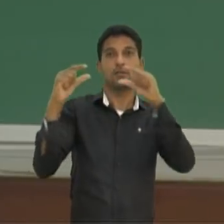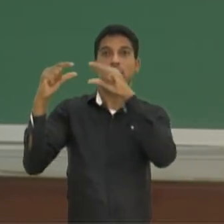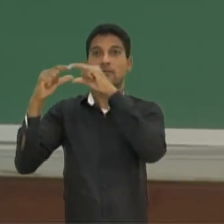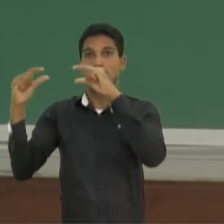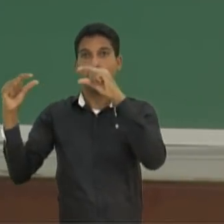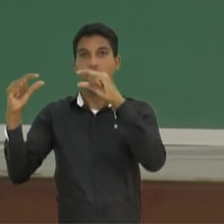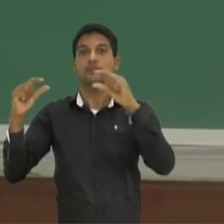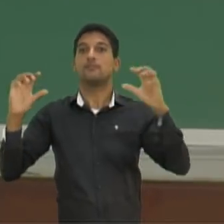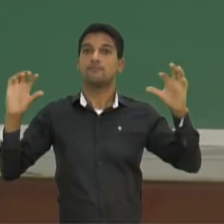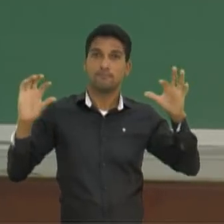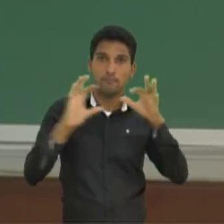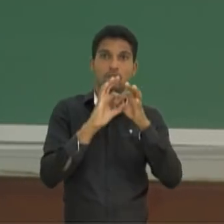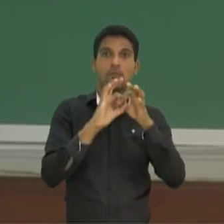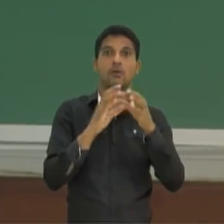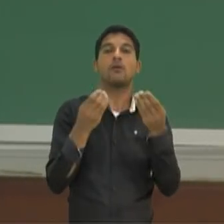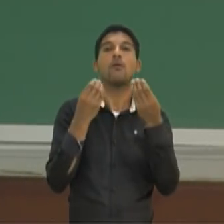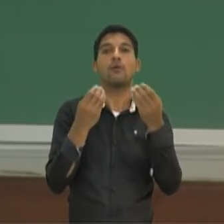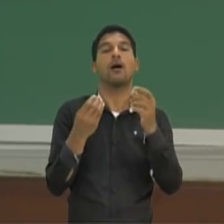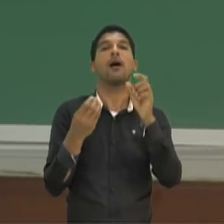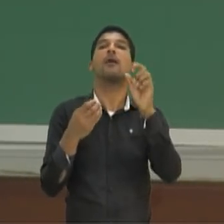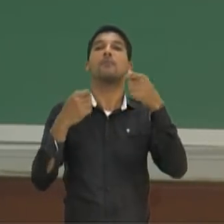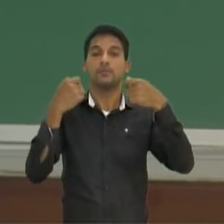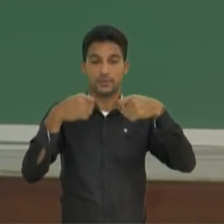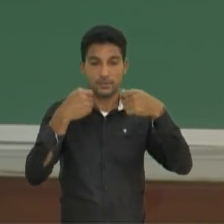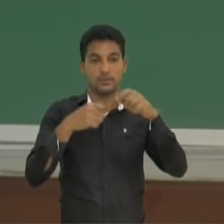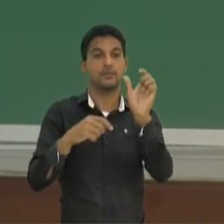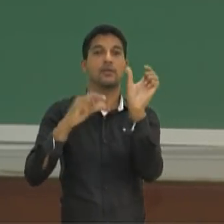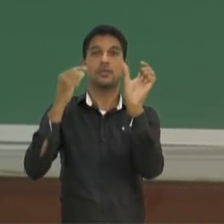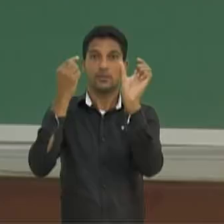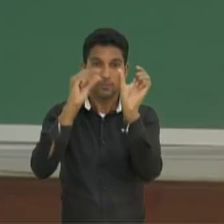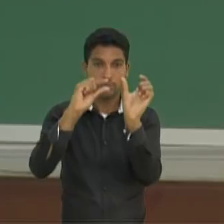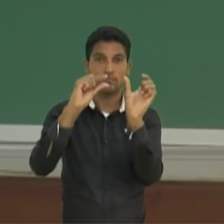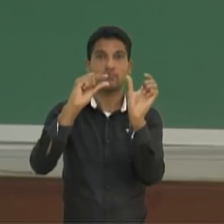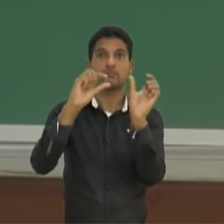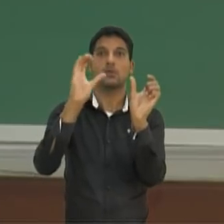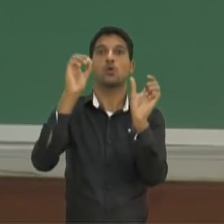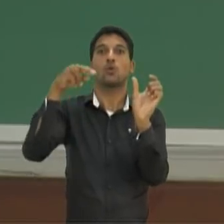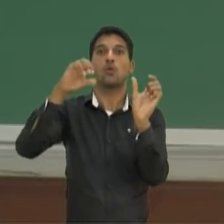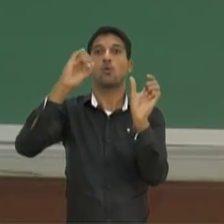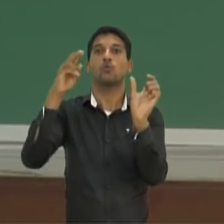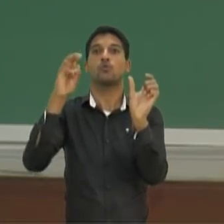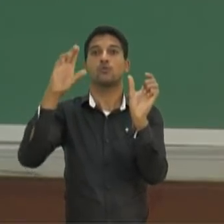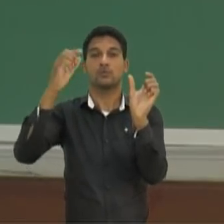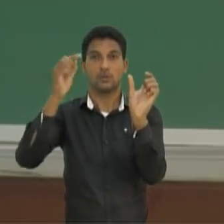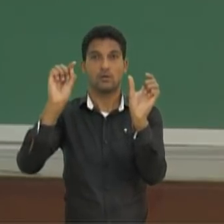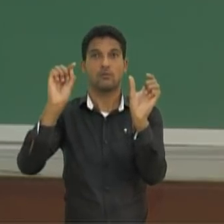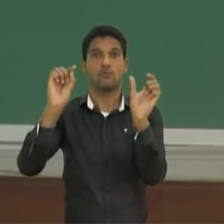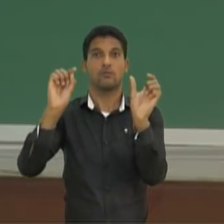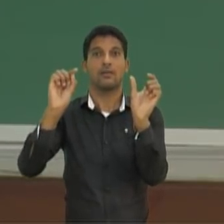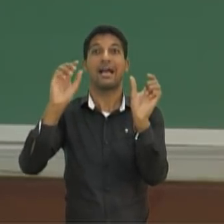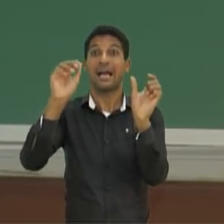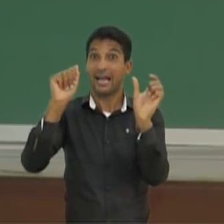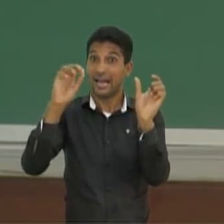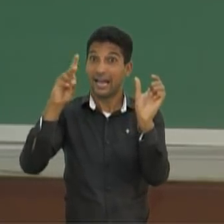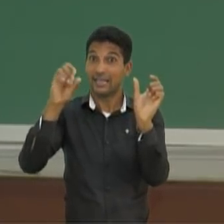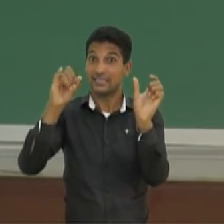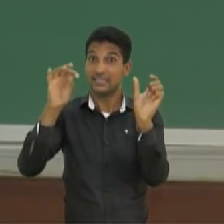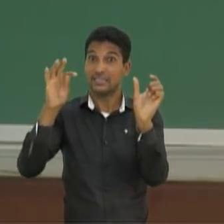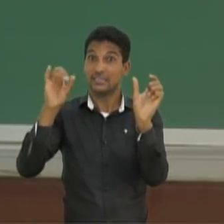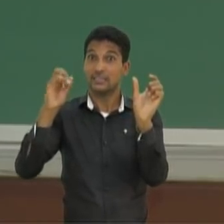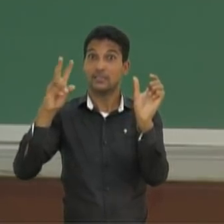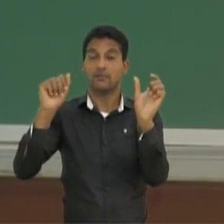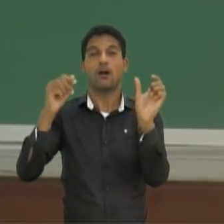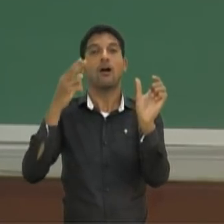das conjunções aditivas, né? Elas adicionam. Então, nós temos e, nem, mas também, né? Então, no